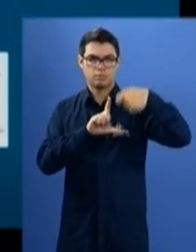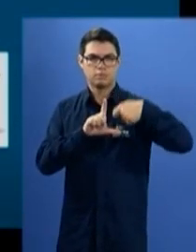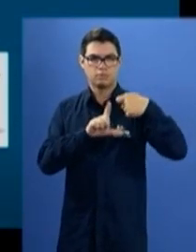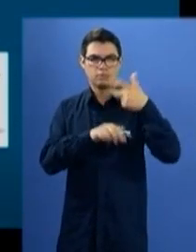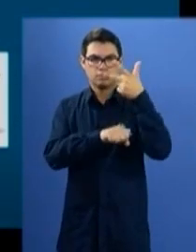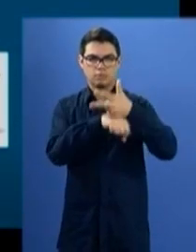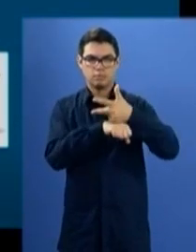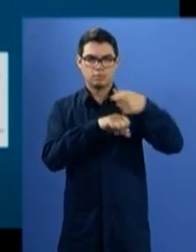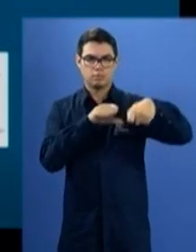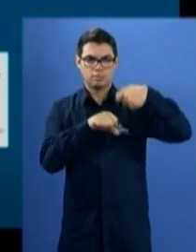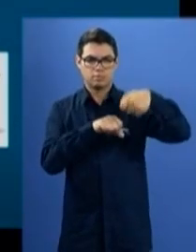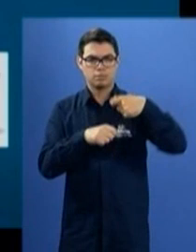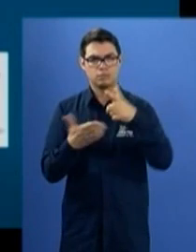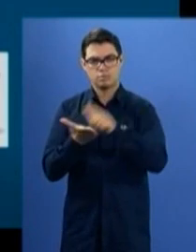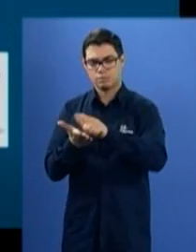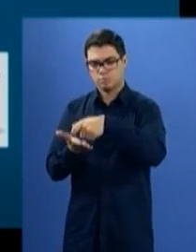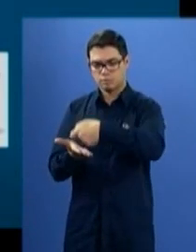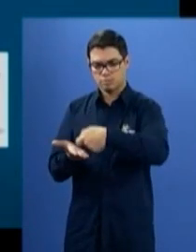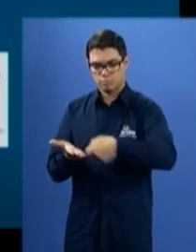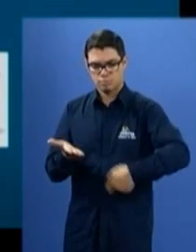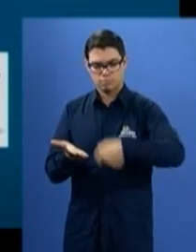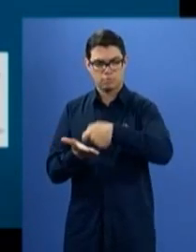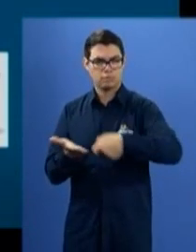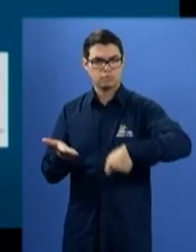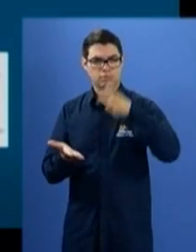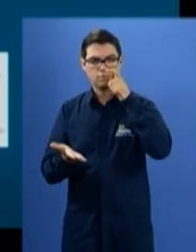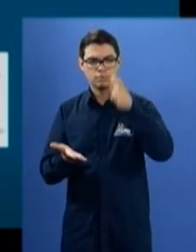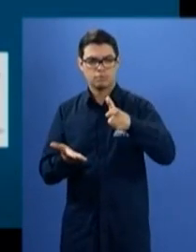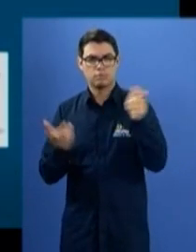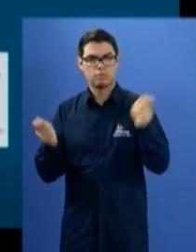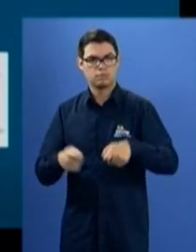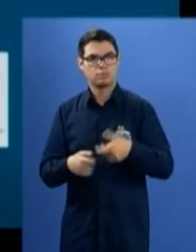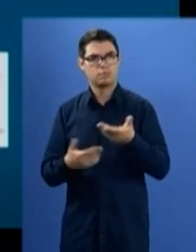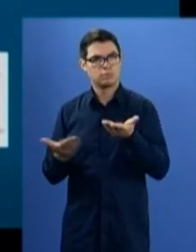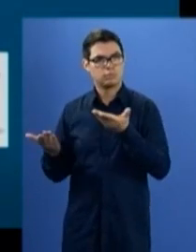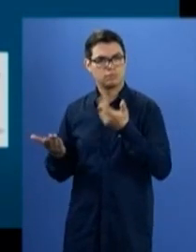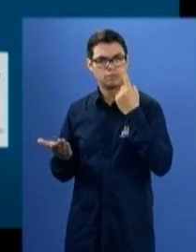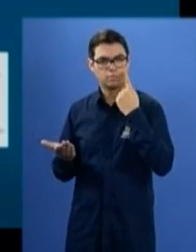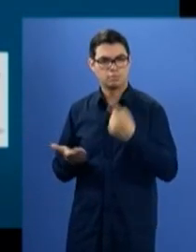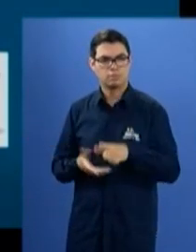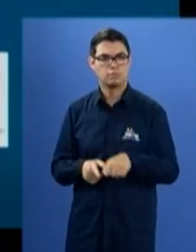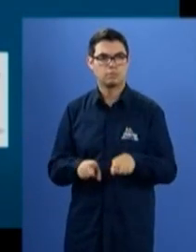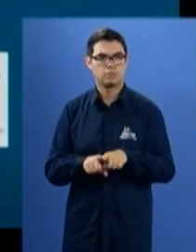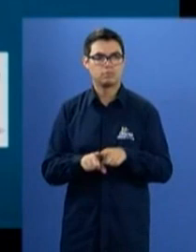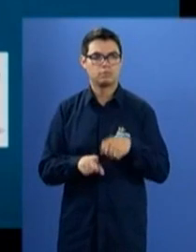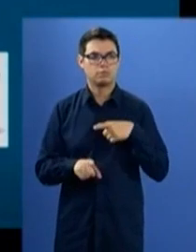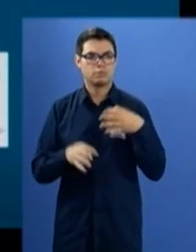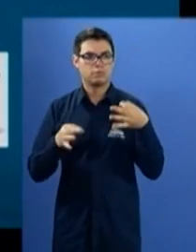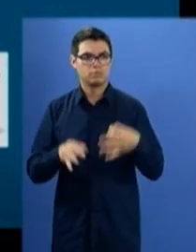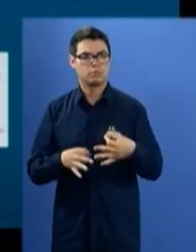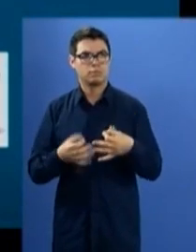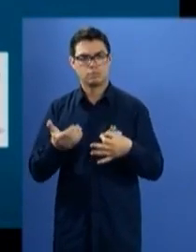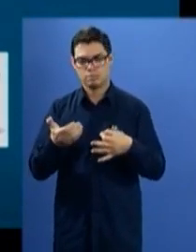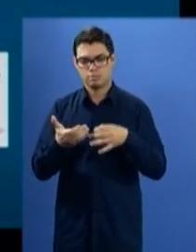de observação, uma prancheta para determinação de tempo padrão, uma cronometragem